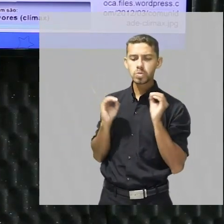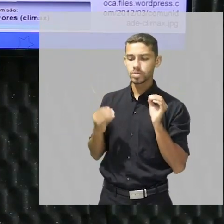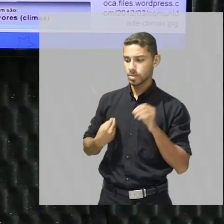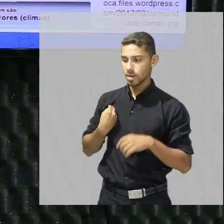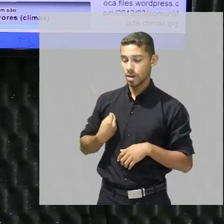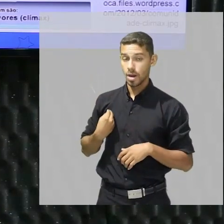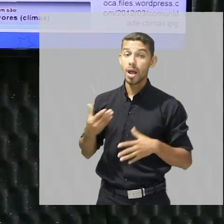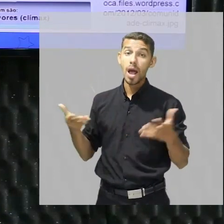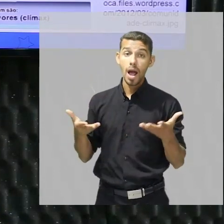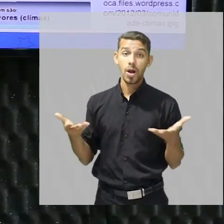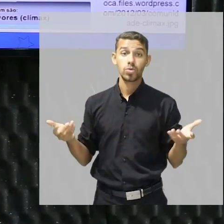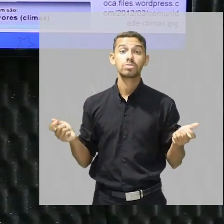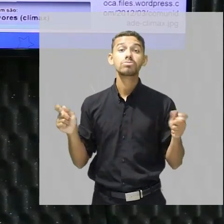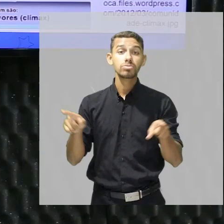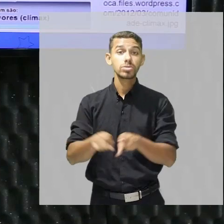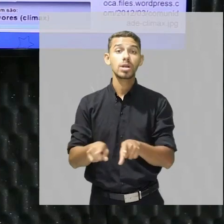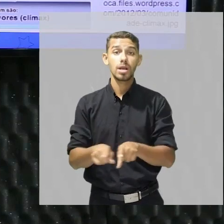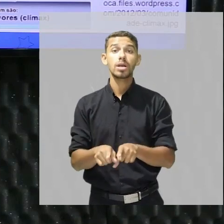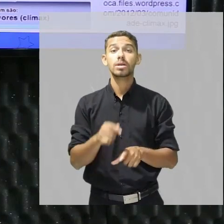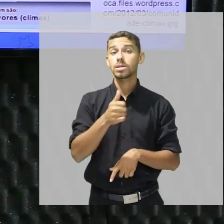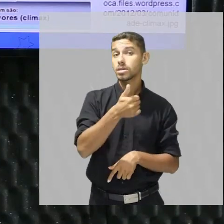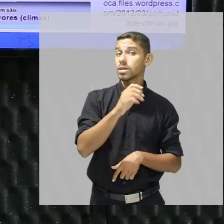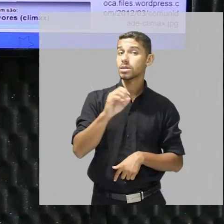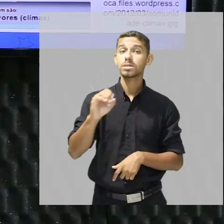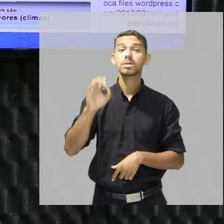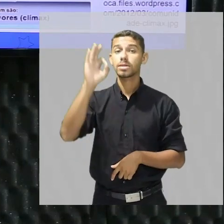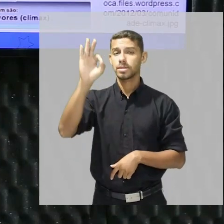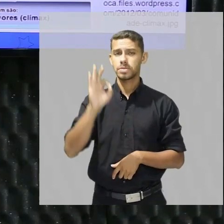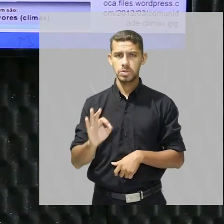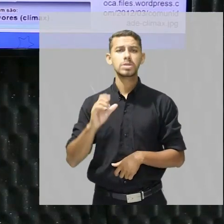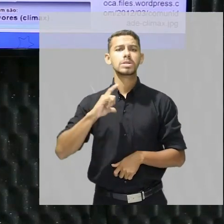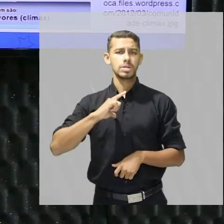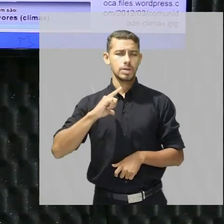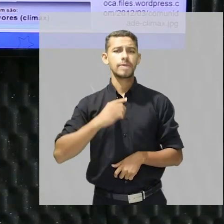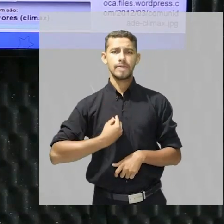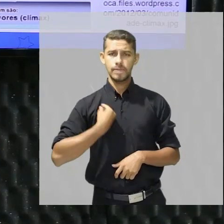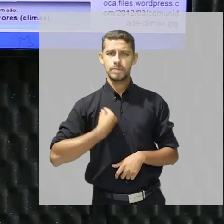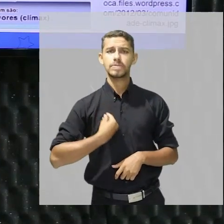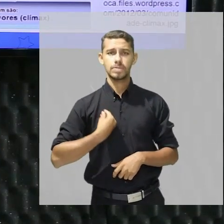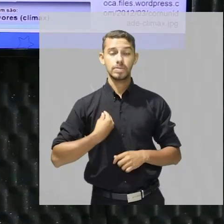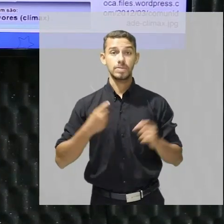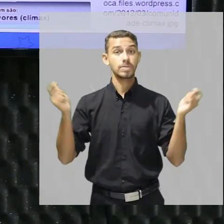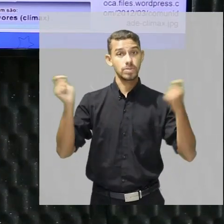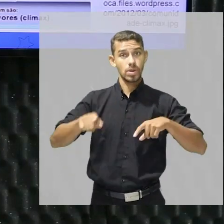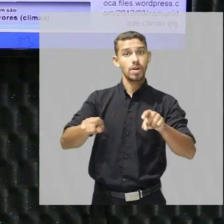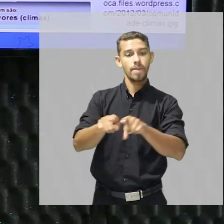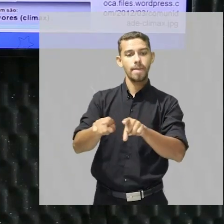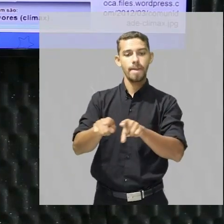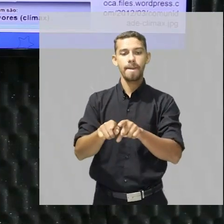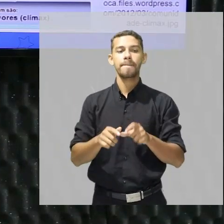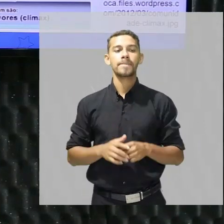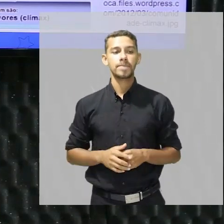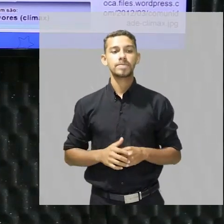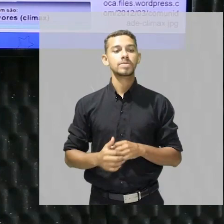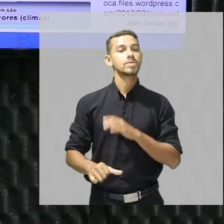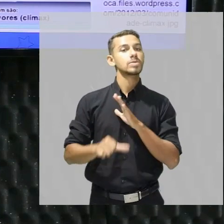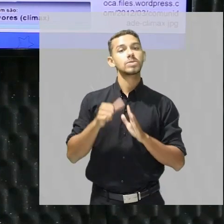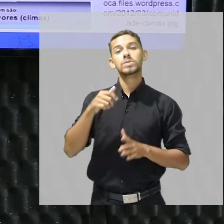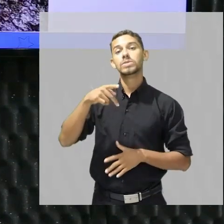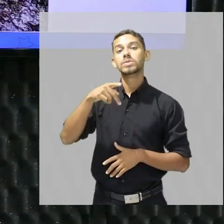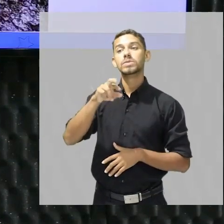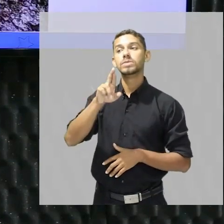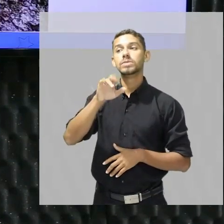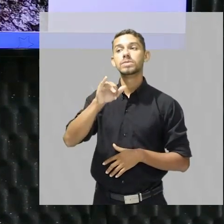foi totalmente habitado, tá? E aí a gente chama de sucessão primária porque o ambiente ele foi habitado pela